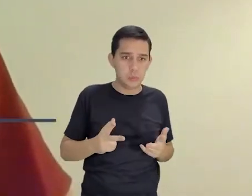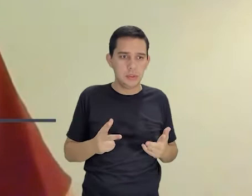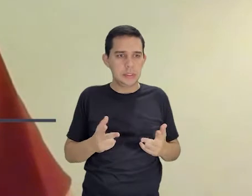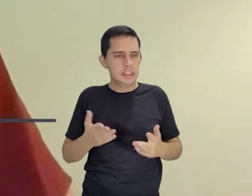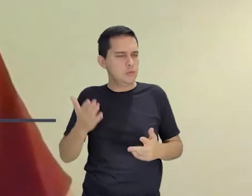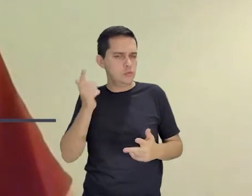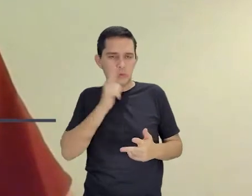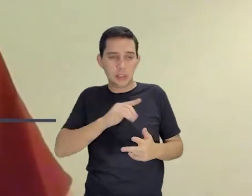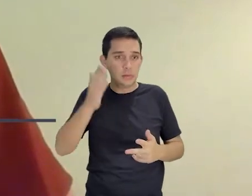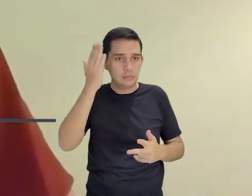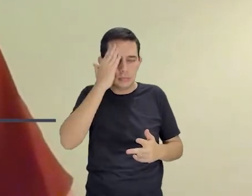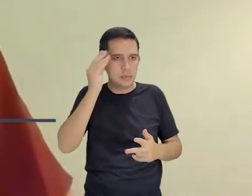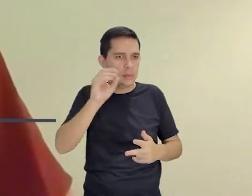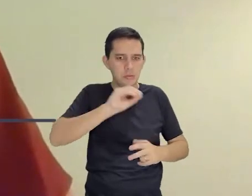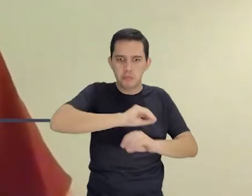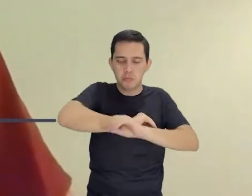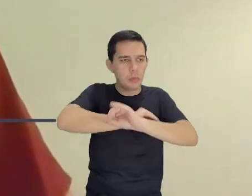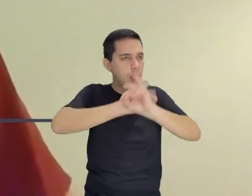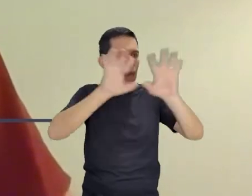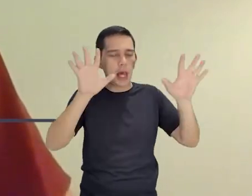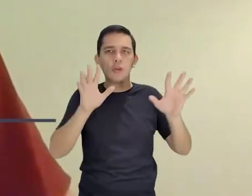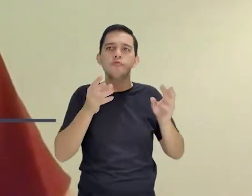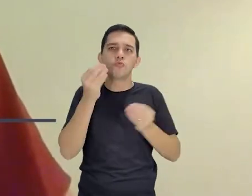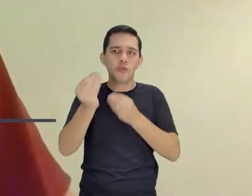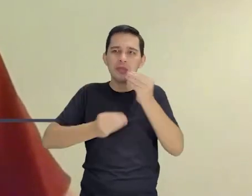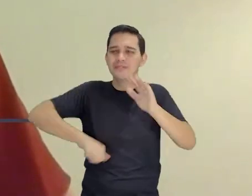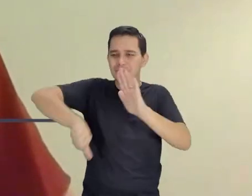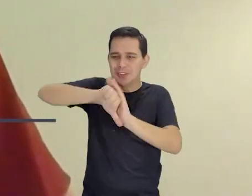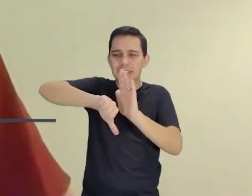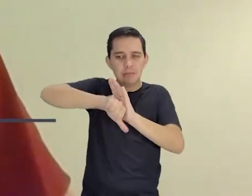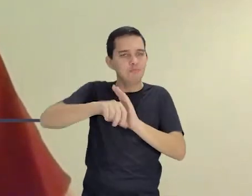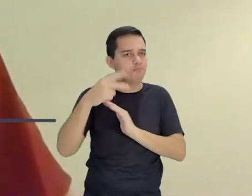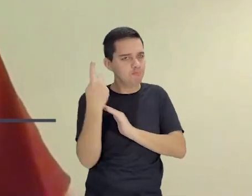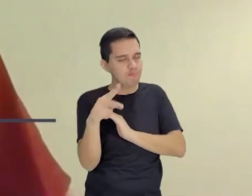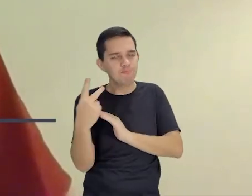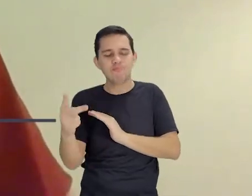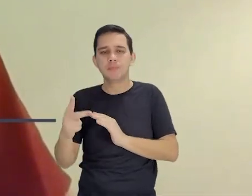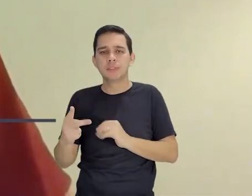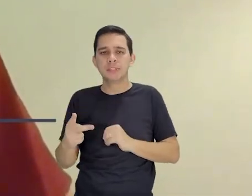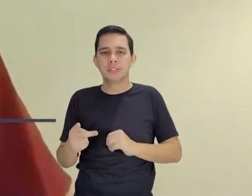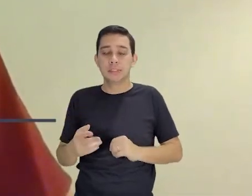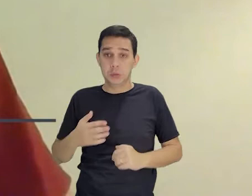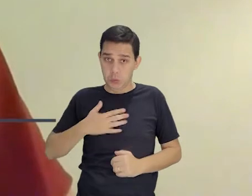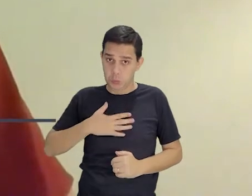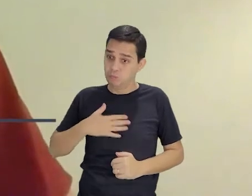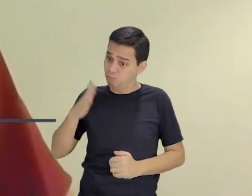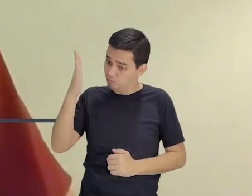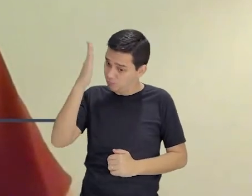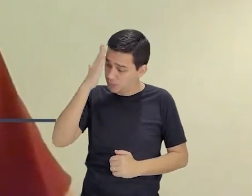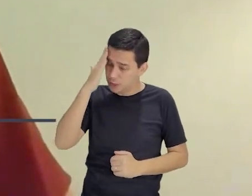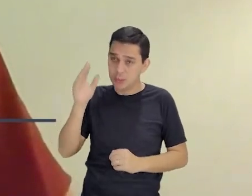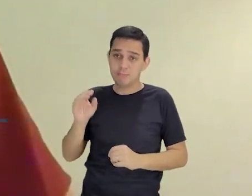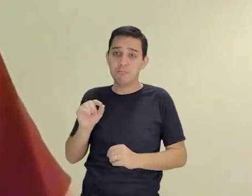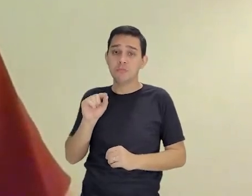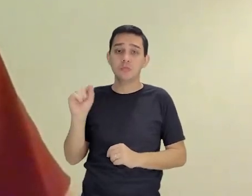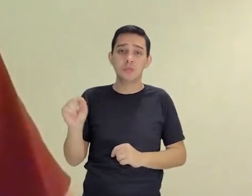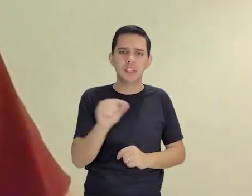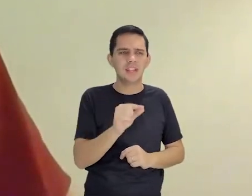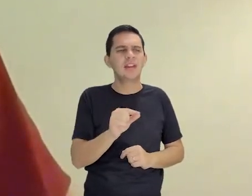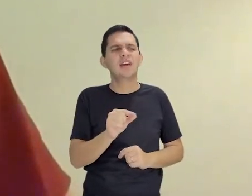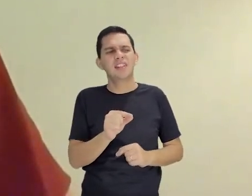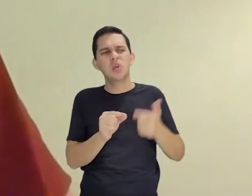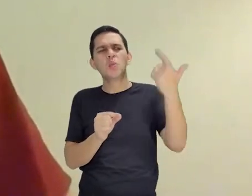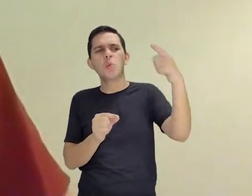se descortinando. Temos ainda fortes indícios de envolvimento de